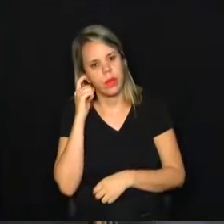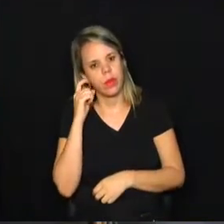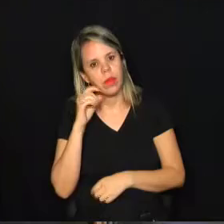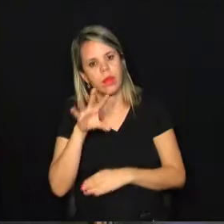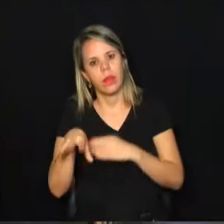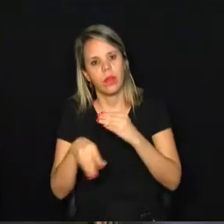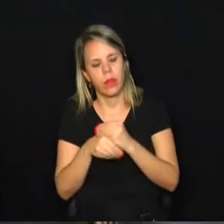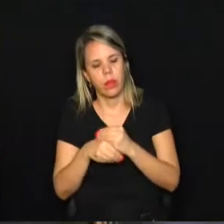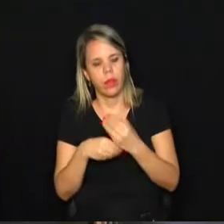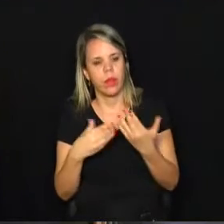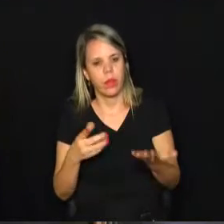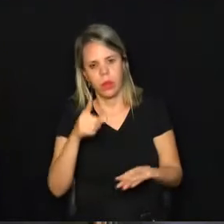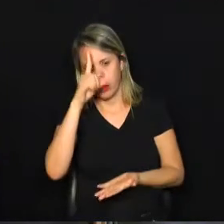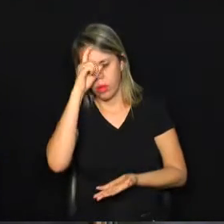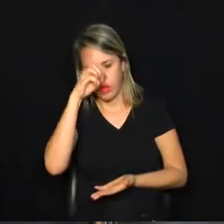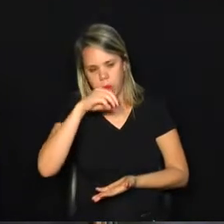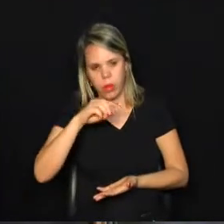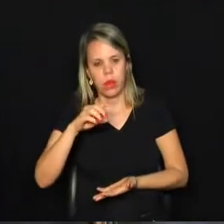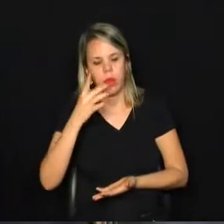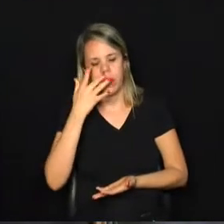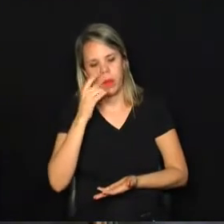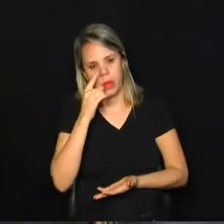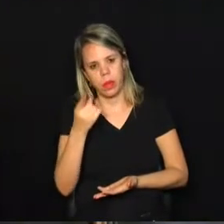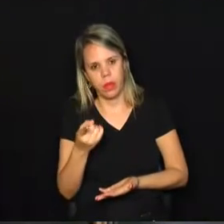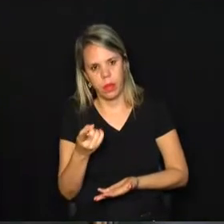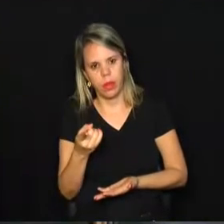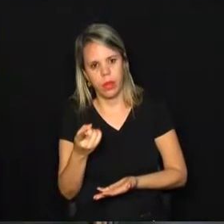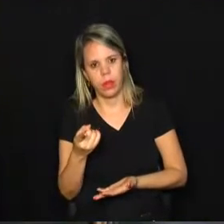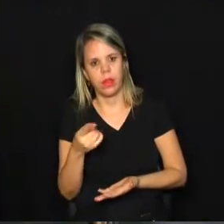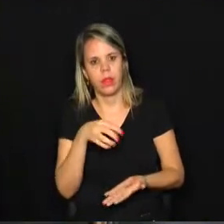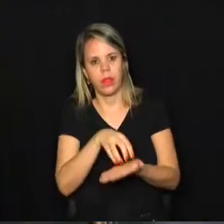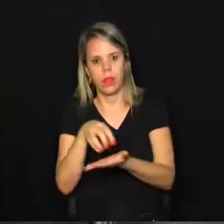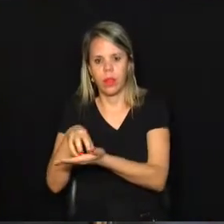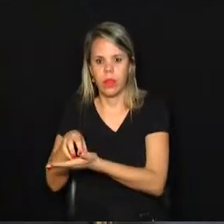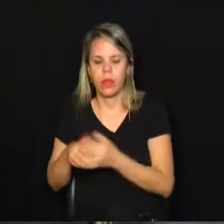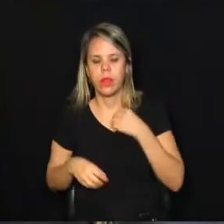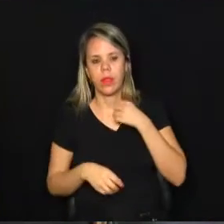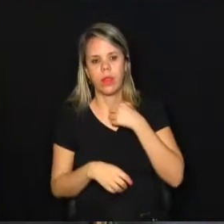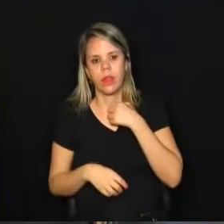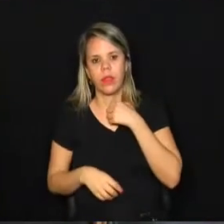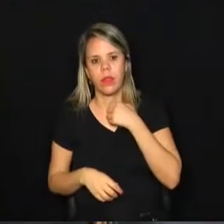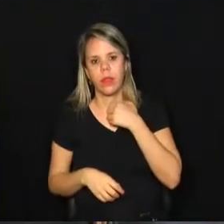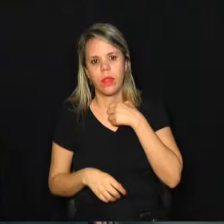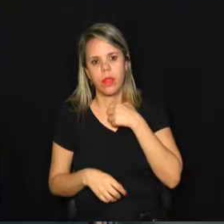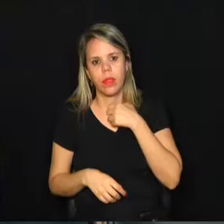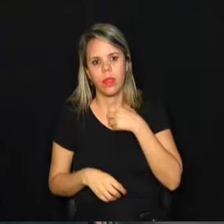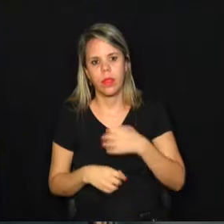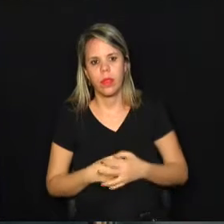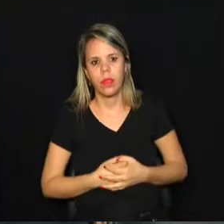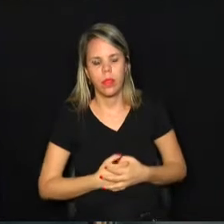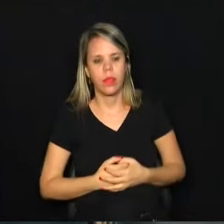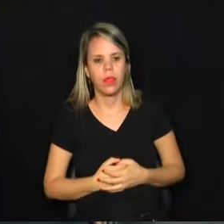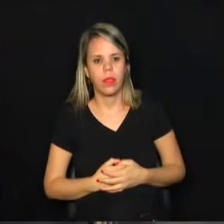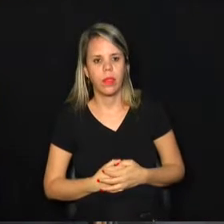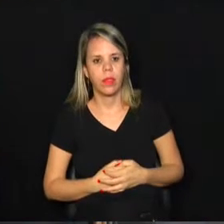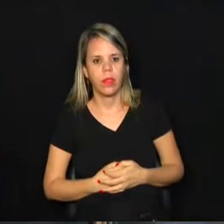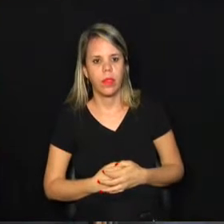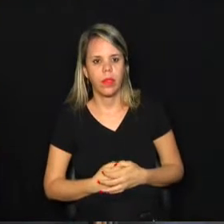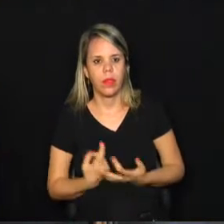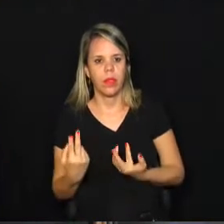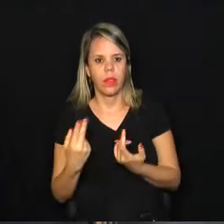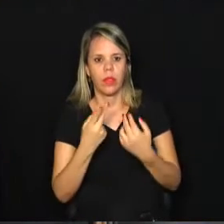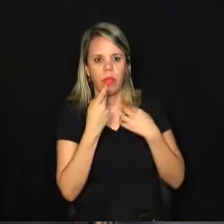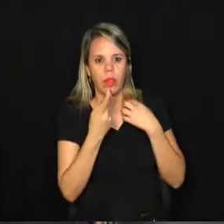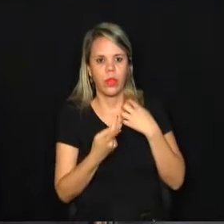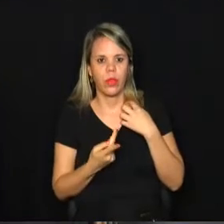incorporação, inclusive, do Hospital Ouro Verde na rede. Ela se deu, como foi dito